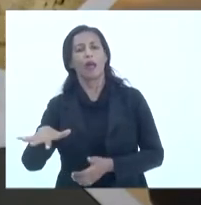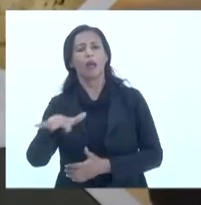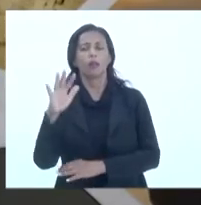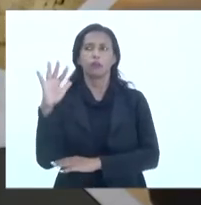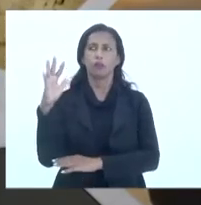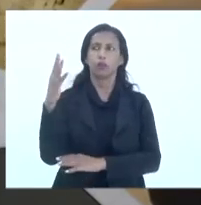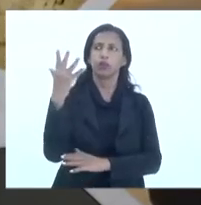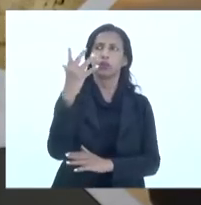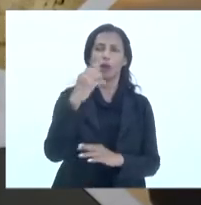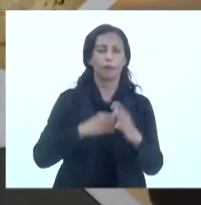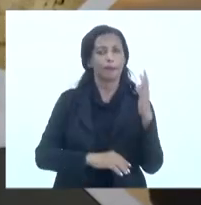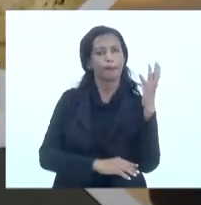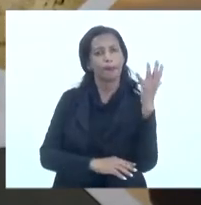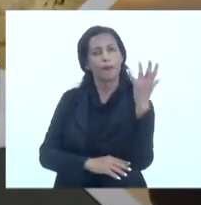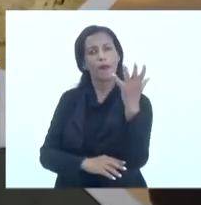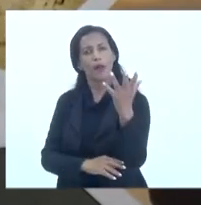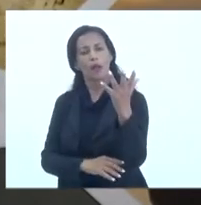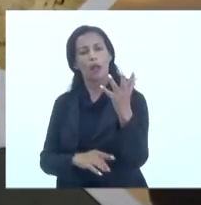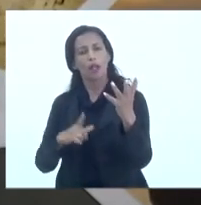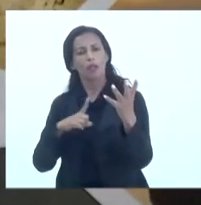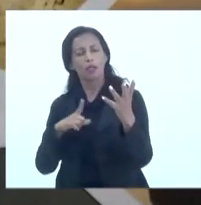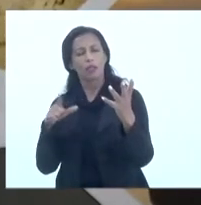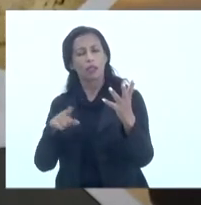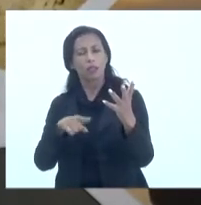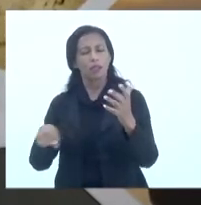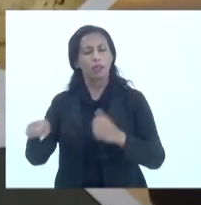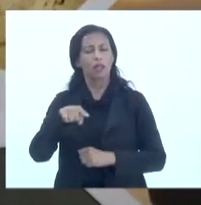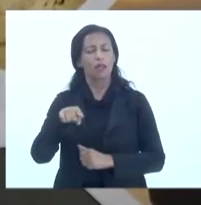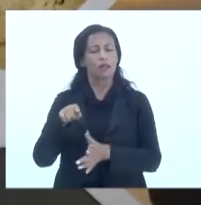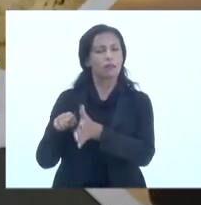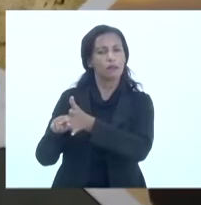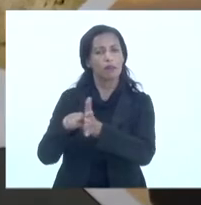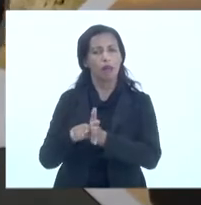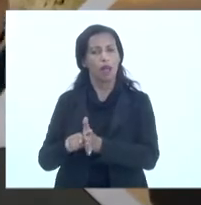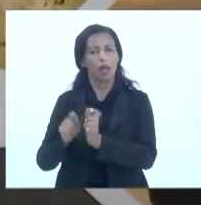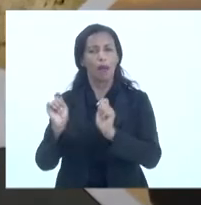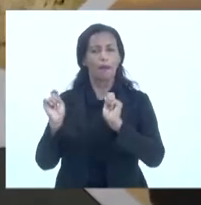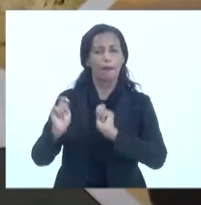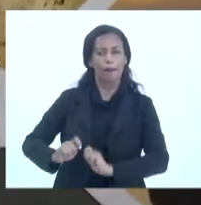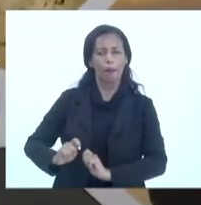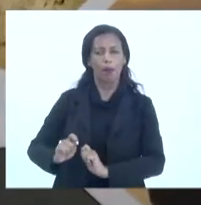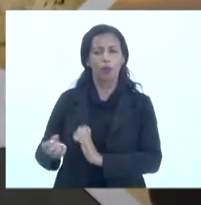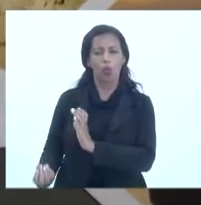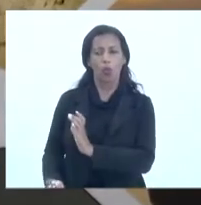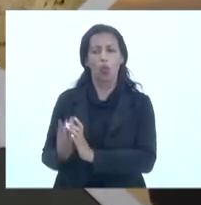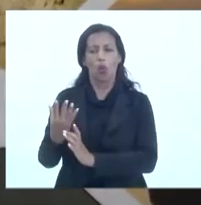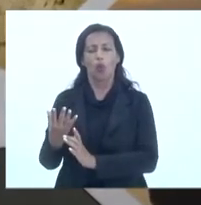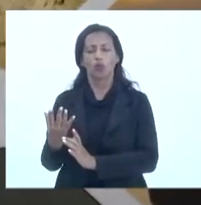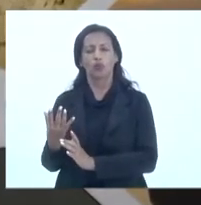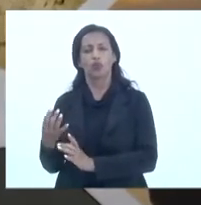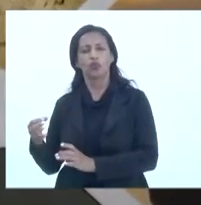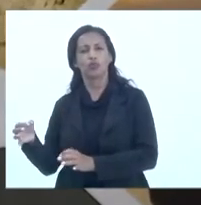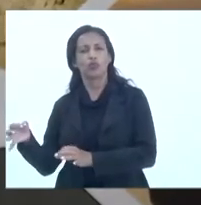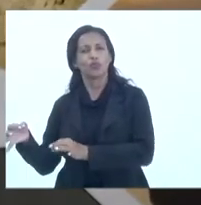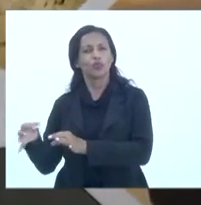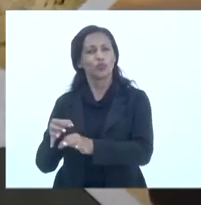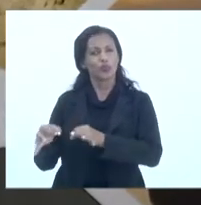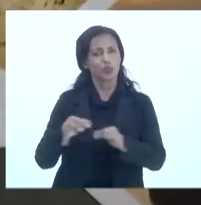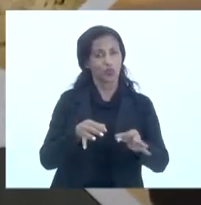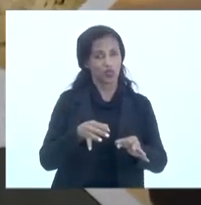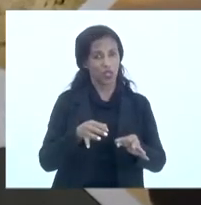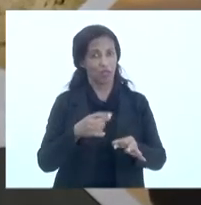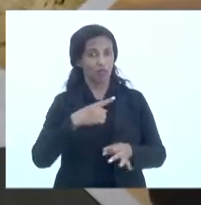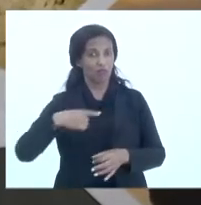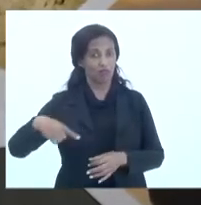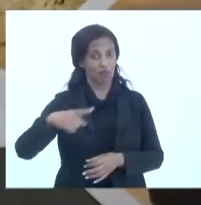têm permitido, inclusive, que dessa pesquisa possam ser incubados novos projetos. Nós temos uma incubadora,